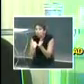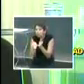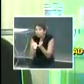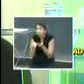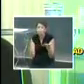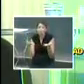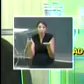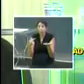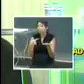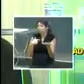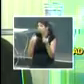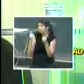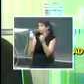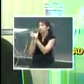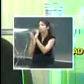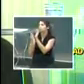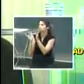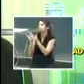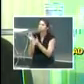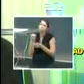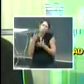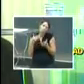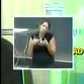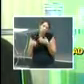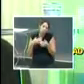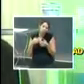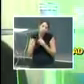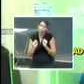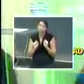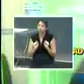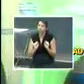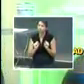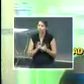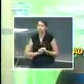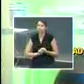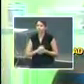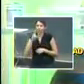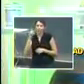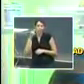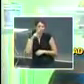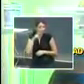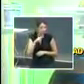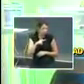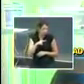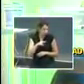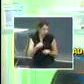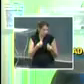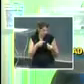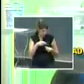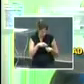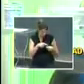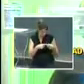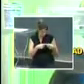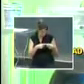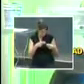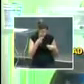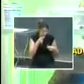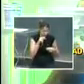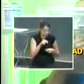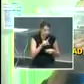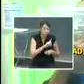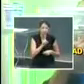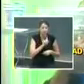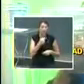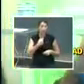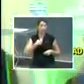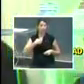Deus, Deus é fiel. Aí Deus olha da eternidade e diz assim: mas não é do jeito do médico, é do meu